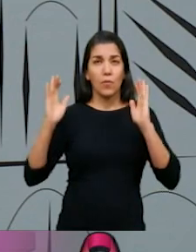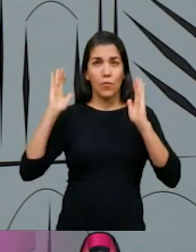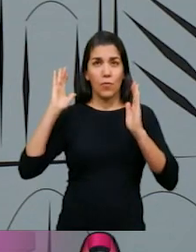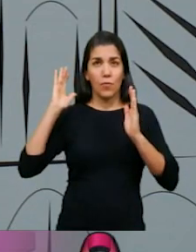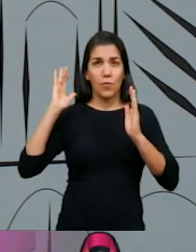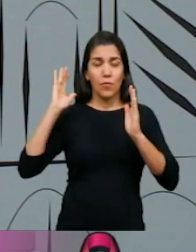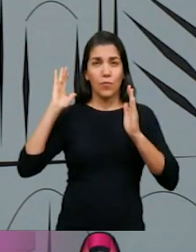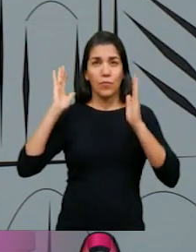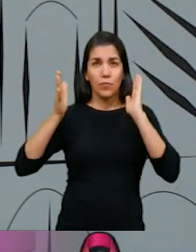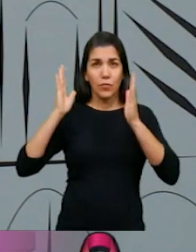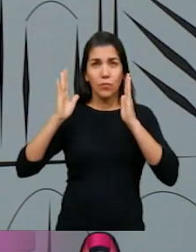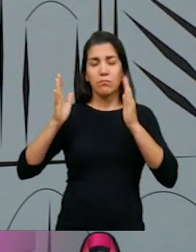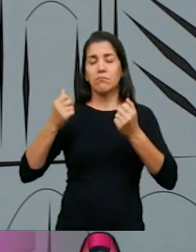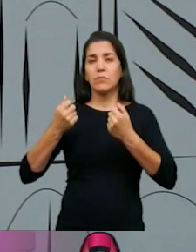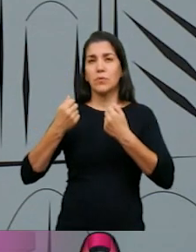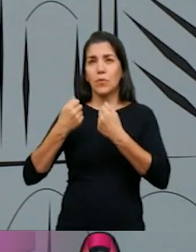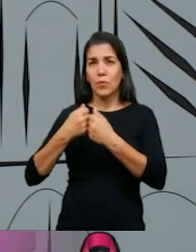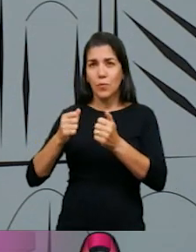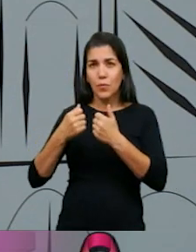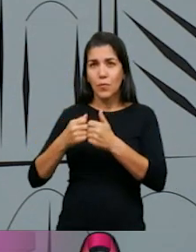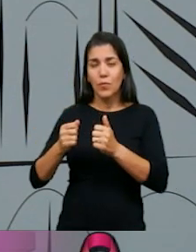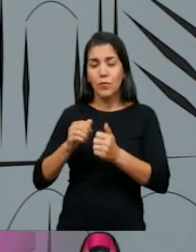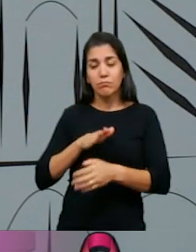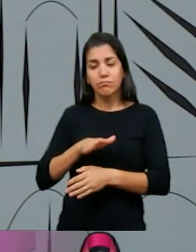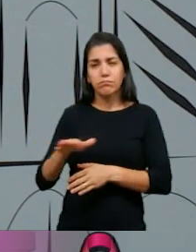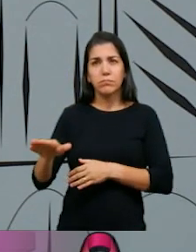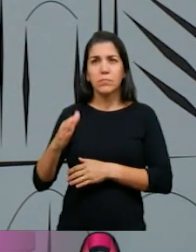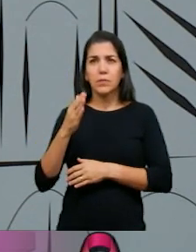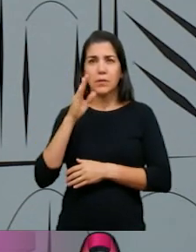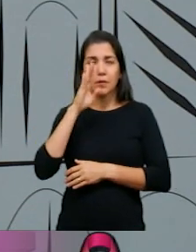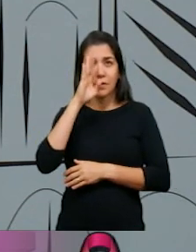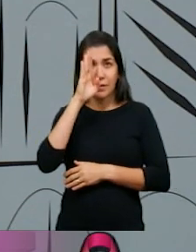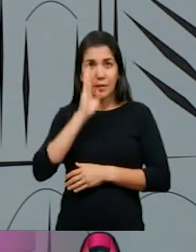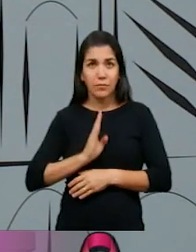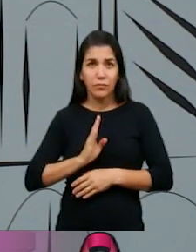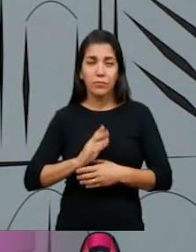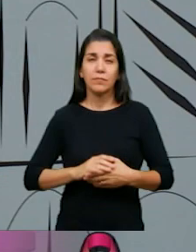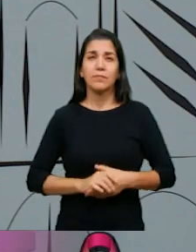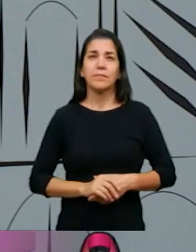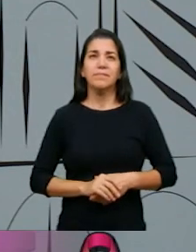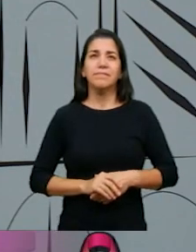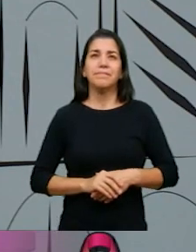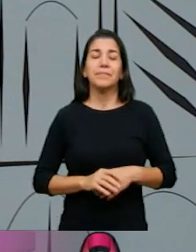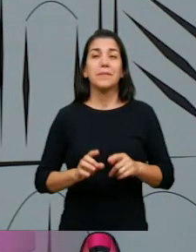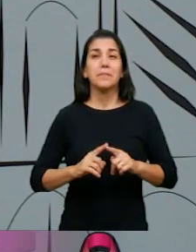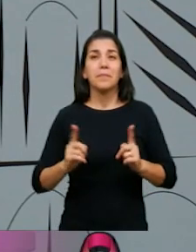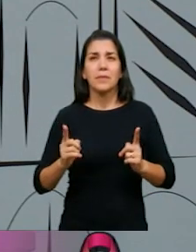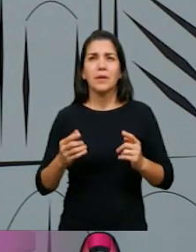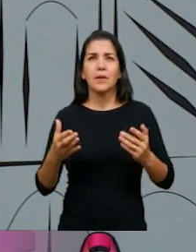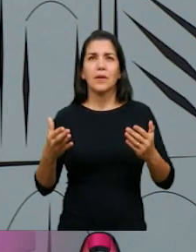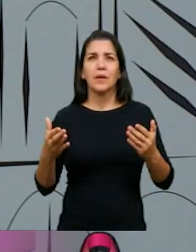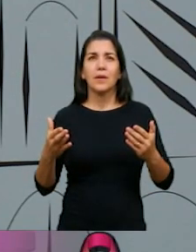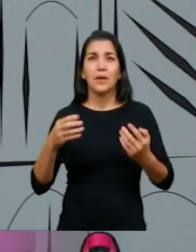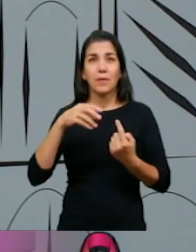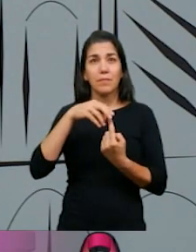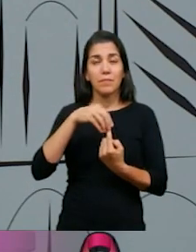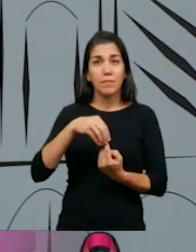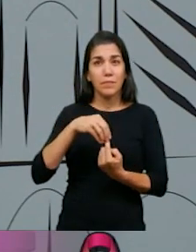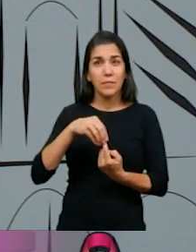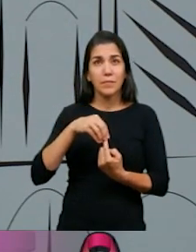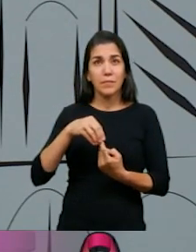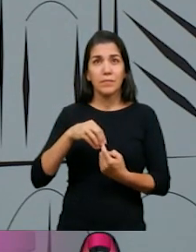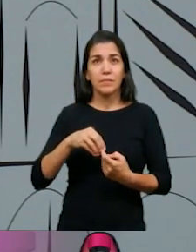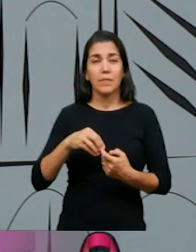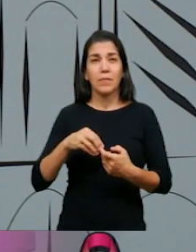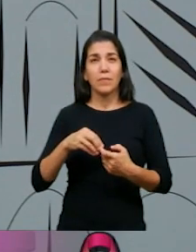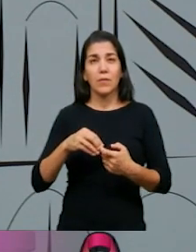gratuito fornecido para irem até a escola. E o principal local de aplicação do Enem aqui em Araçatuba é o